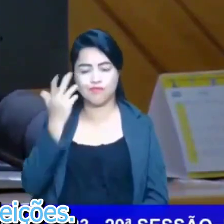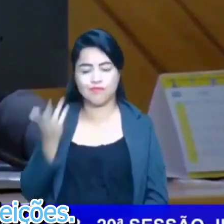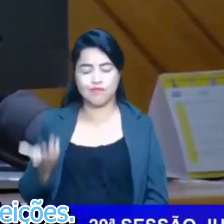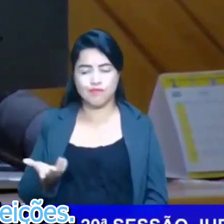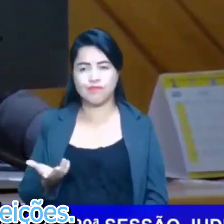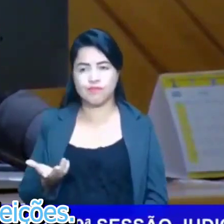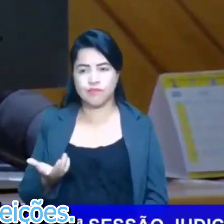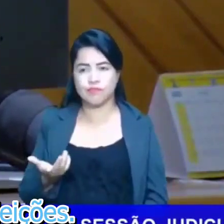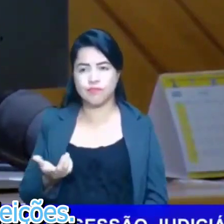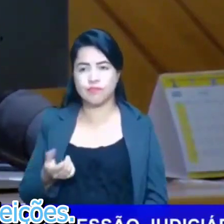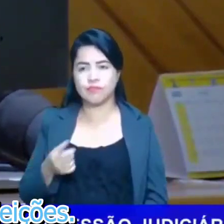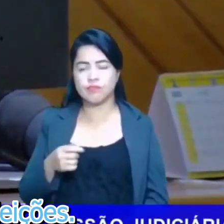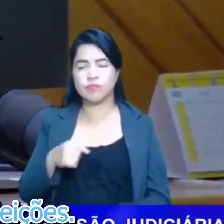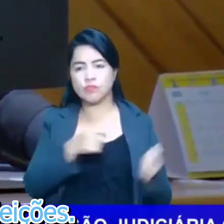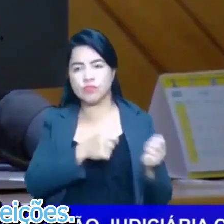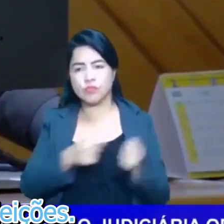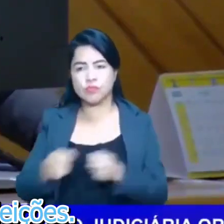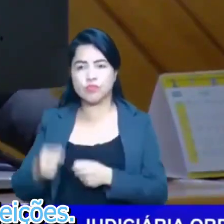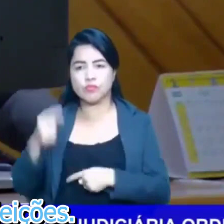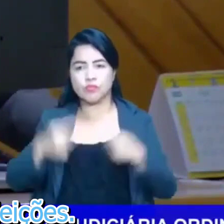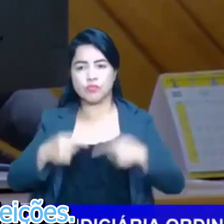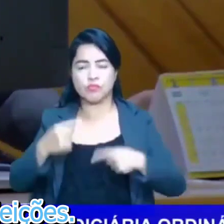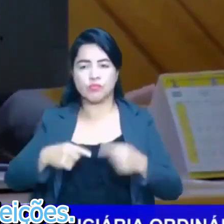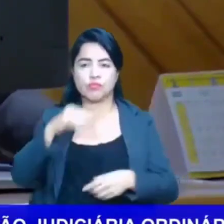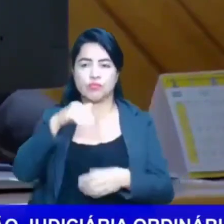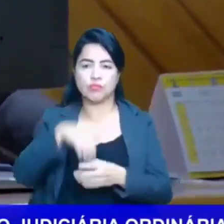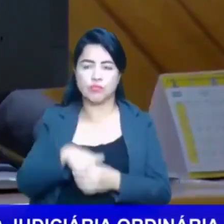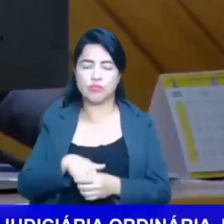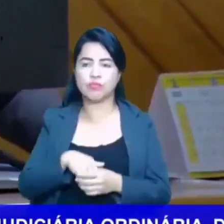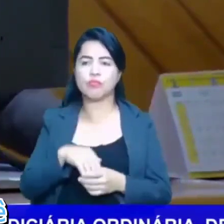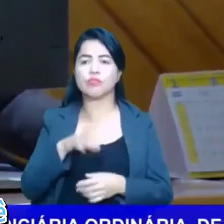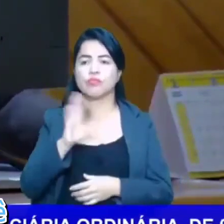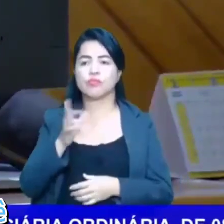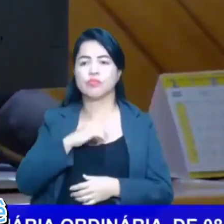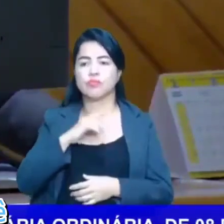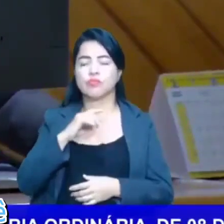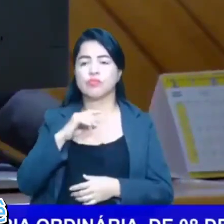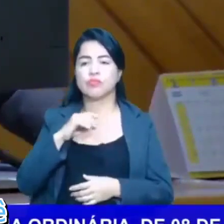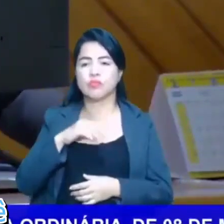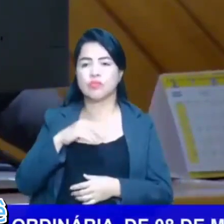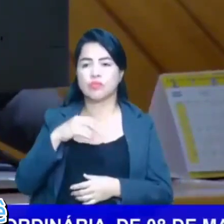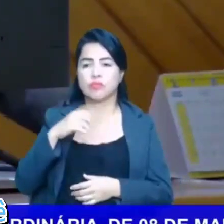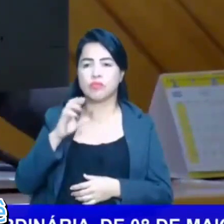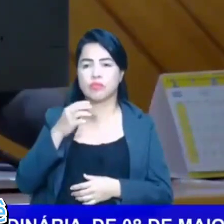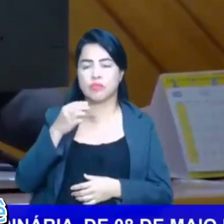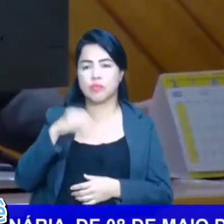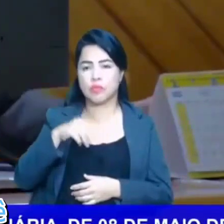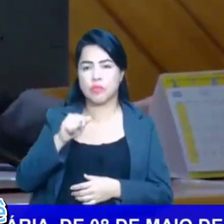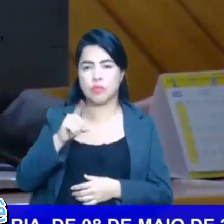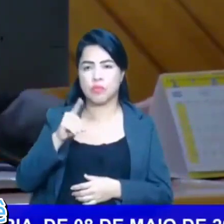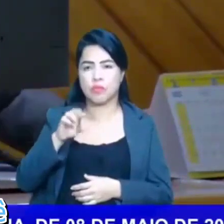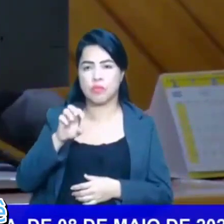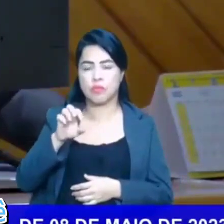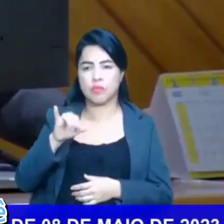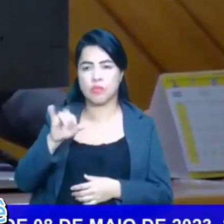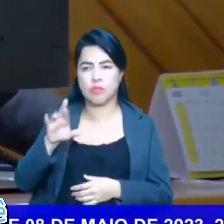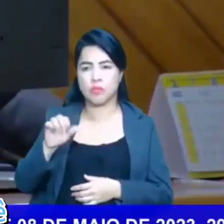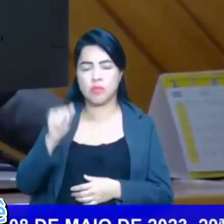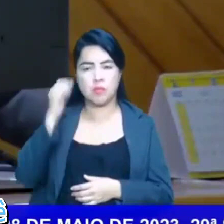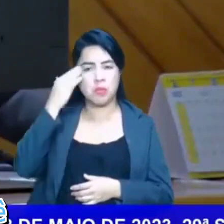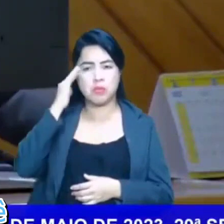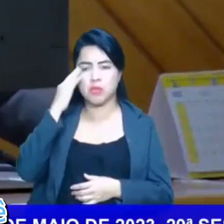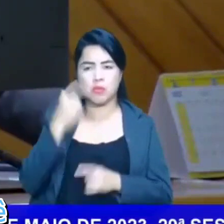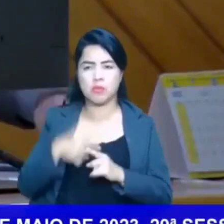é? Nas nossas eleições, tá como toga, já se referiu o colega Paulo Mandeira há pouco, vermelha, nós não conseguimos entender abaixo, o